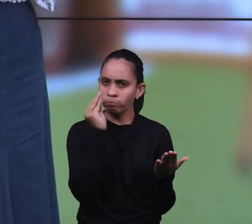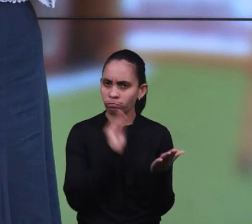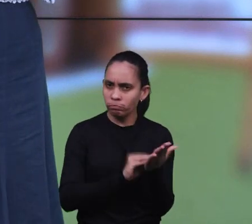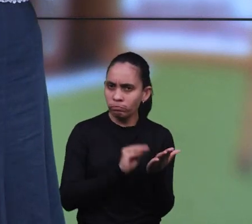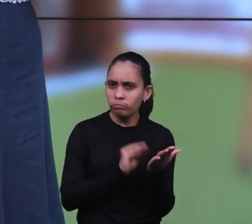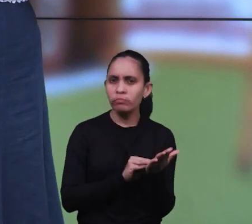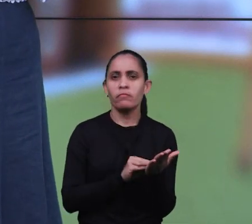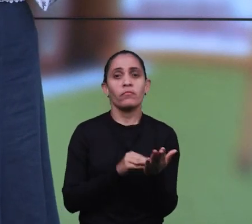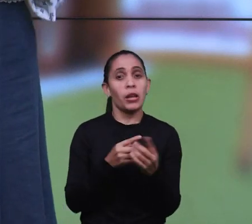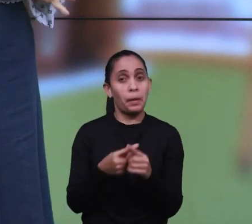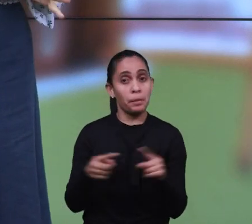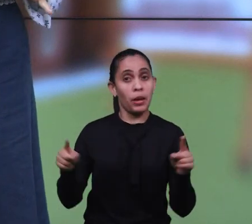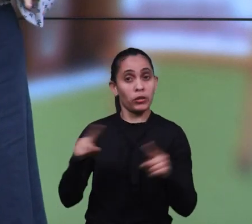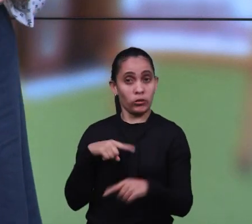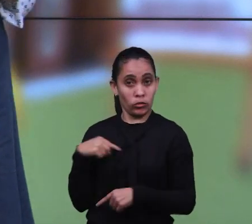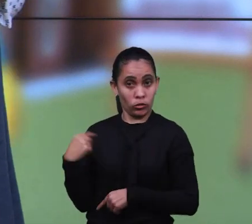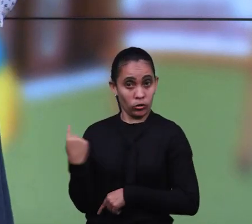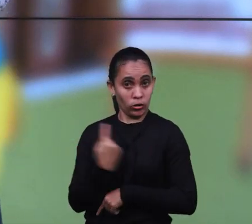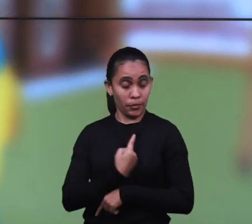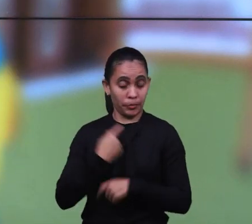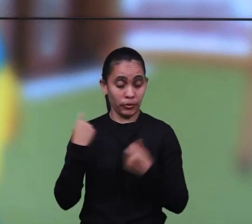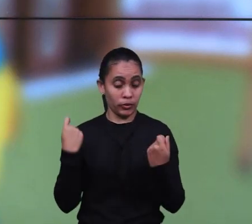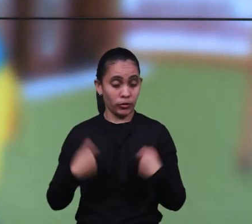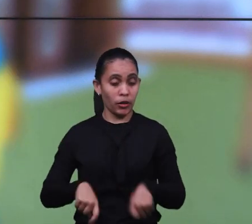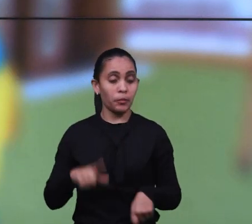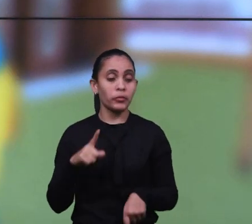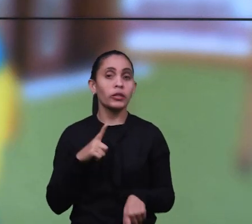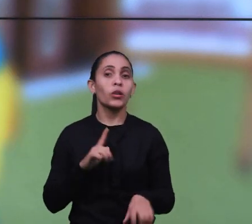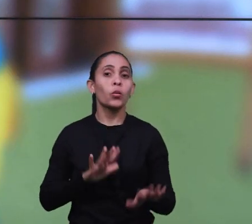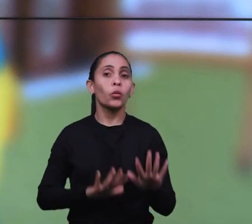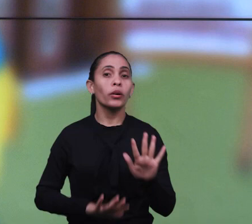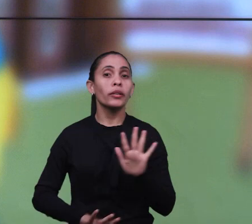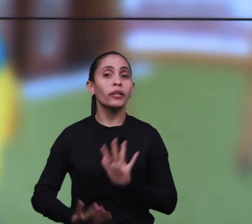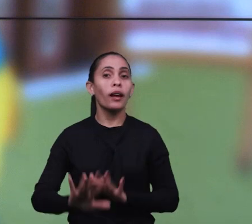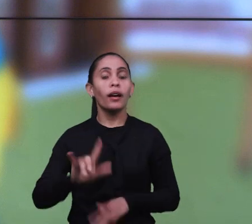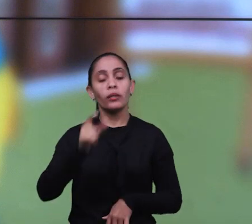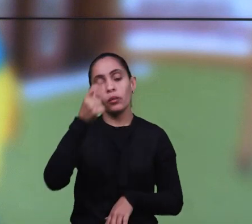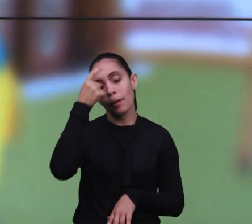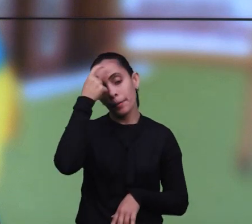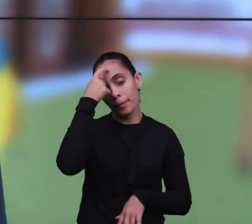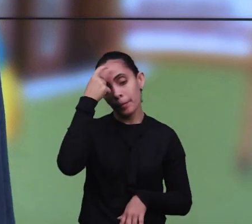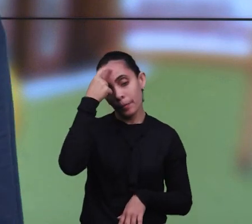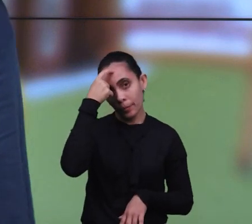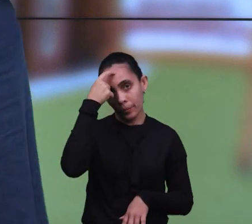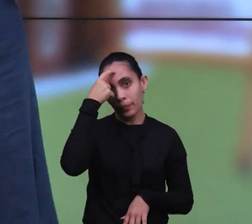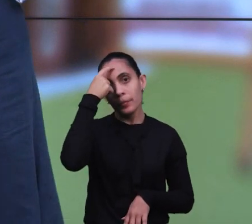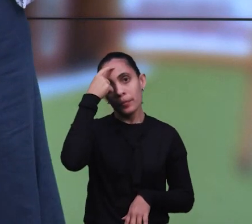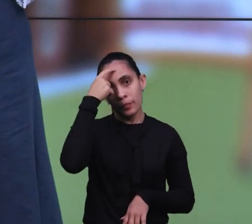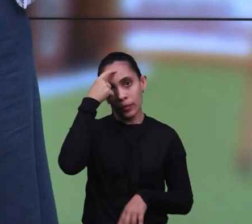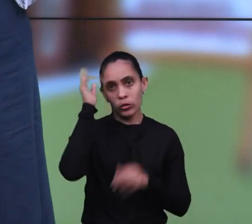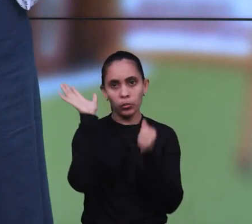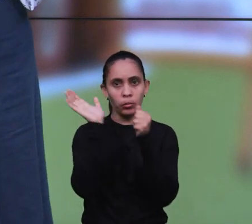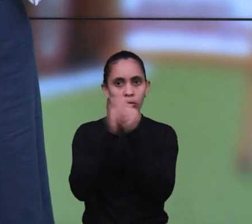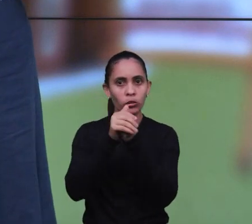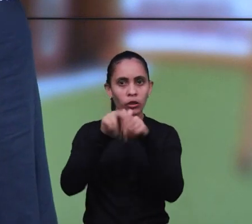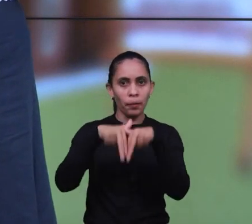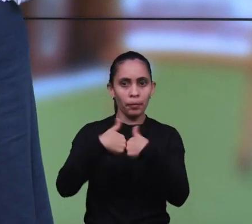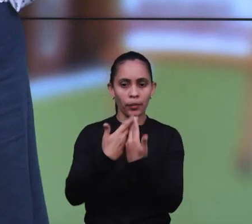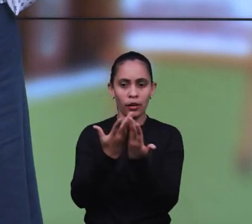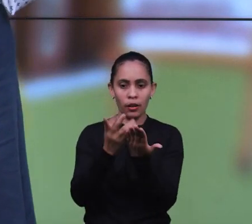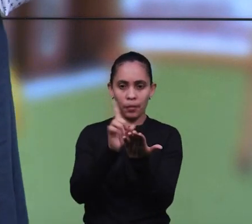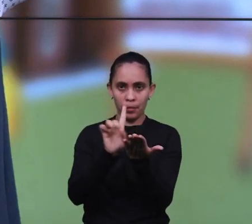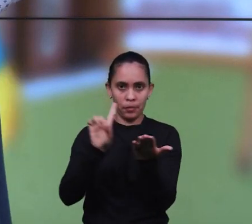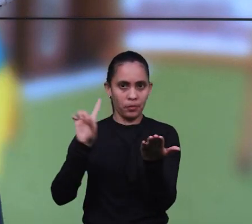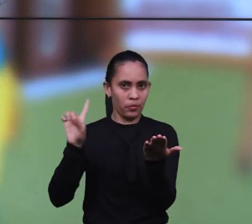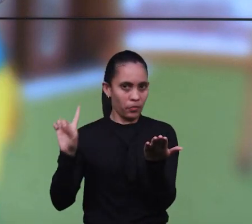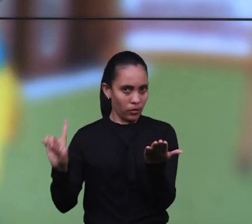eles desprezam a palavra do Senhor, mas nós temos que ter cuidado e temos que estar com a nossa mente protegida,